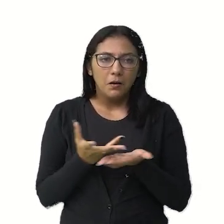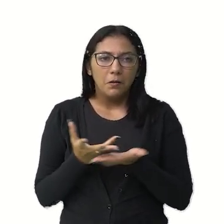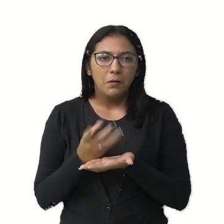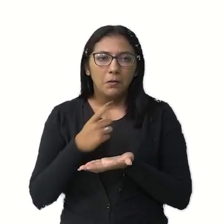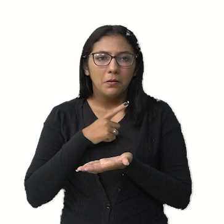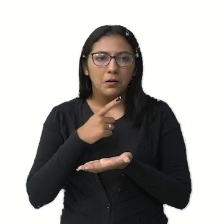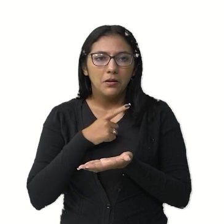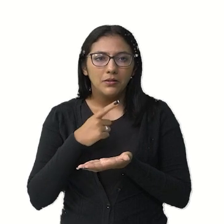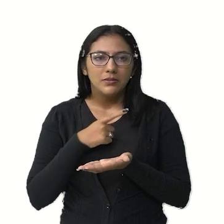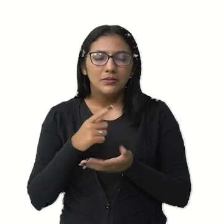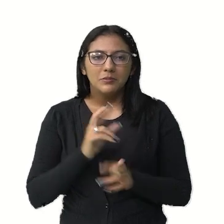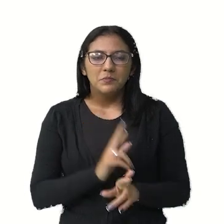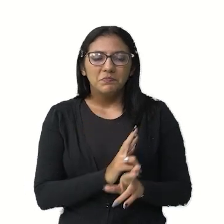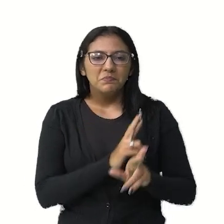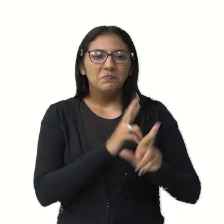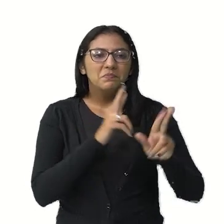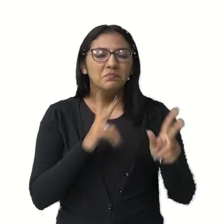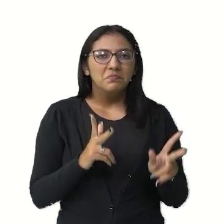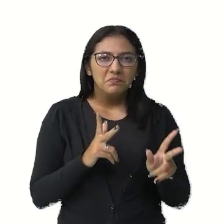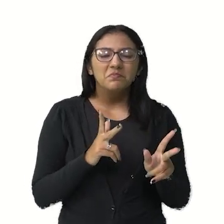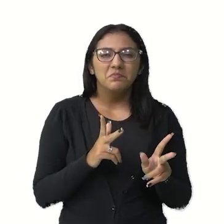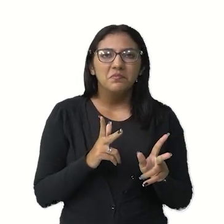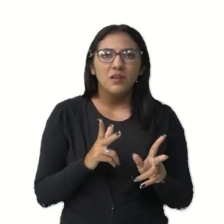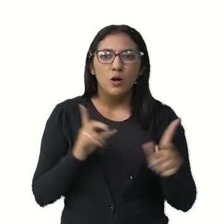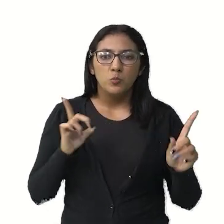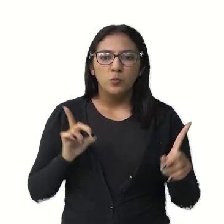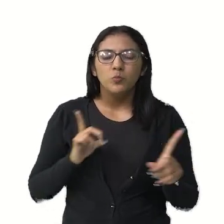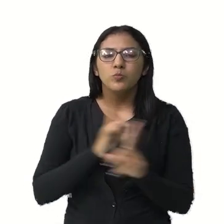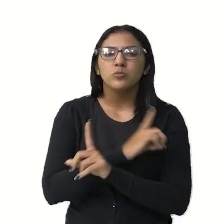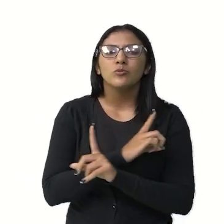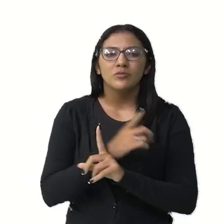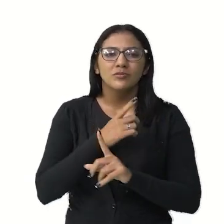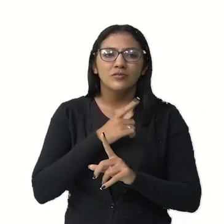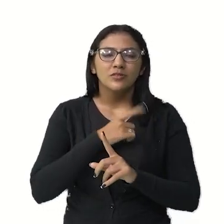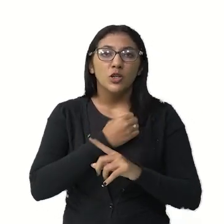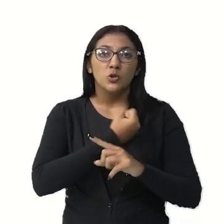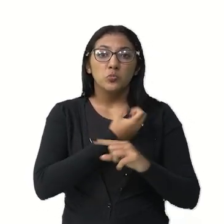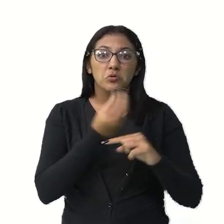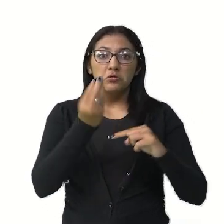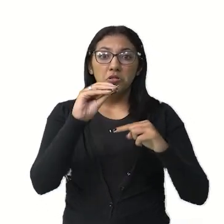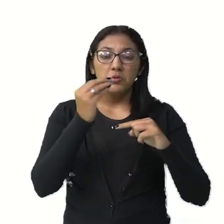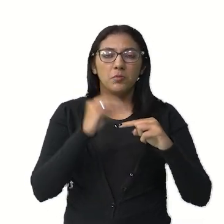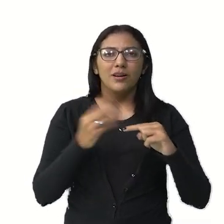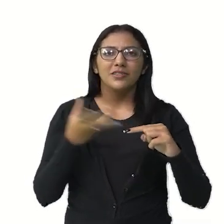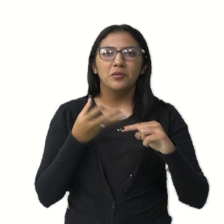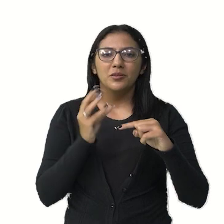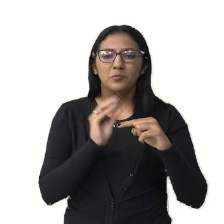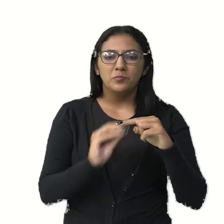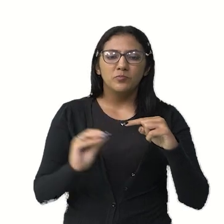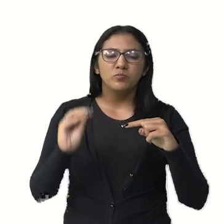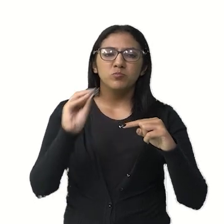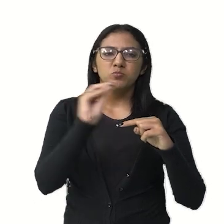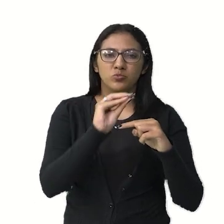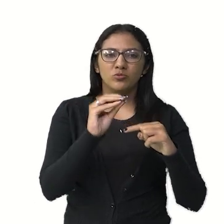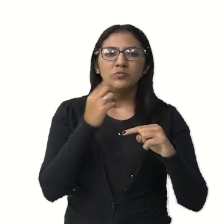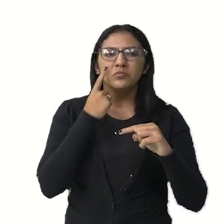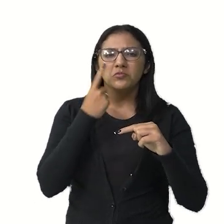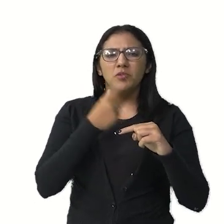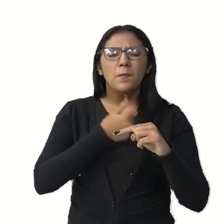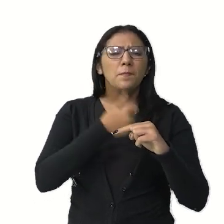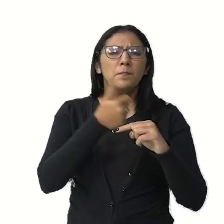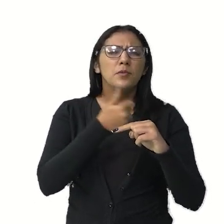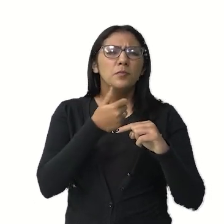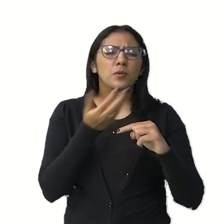grandeza inversamente proporcional, a gente vai, então, inverter uma das frações. Eu vou inverter aqui a primeira,